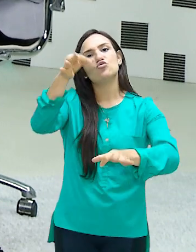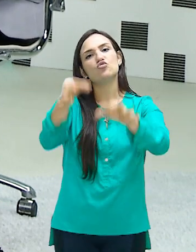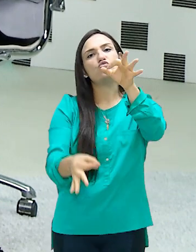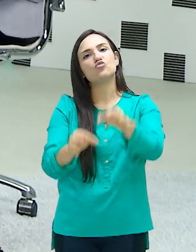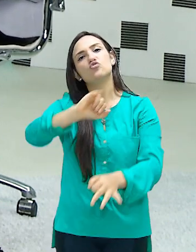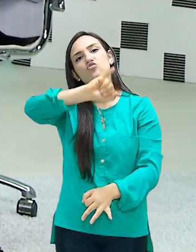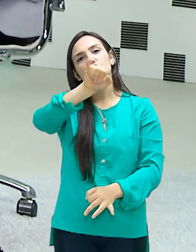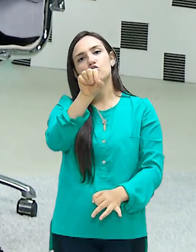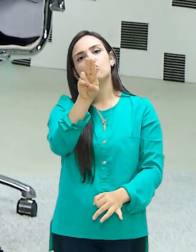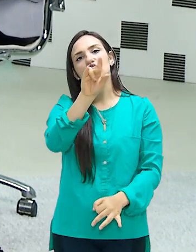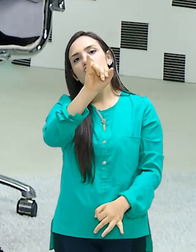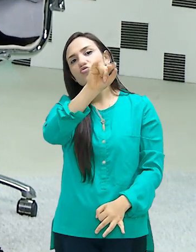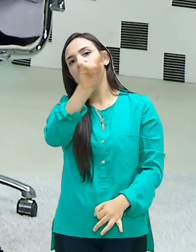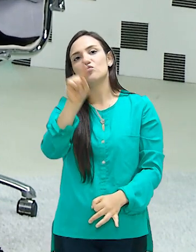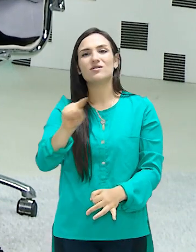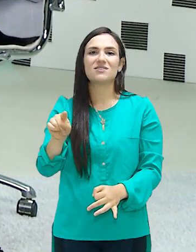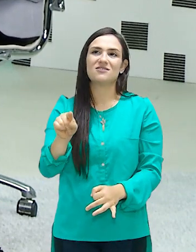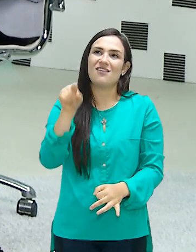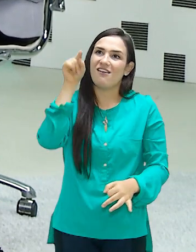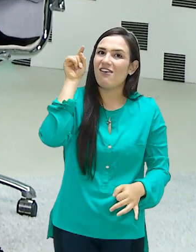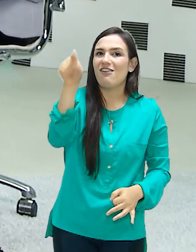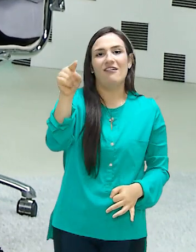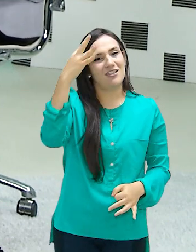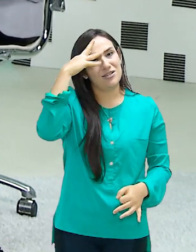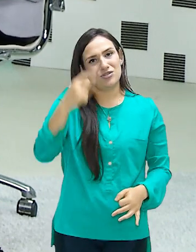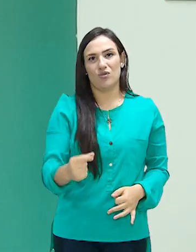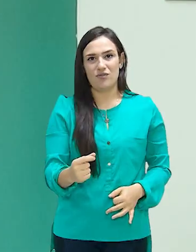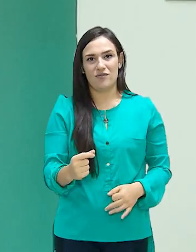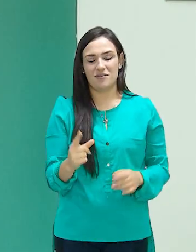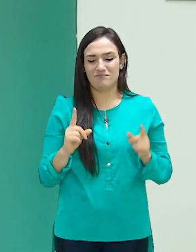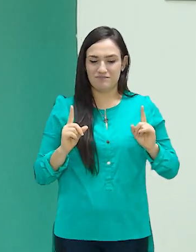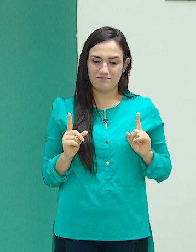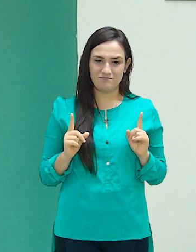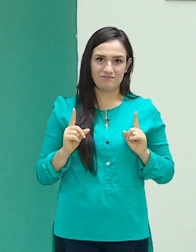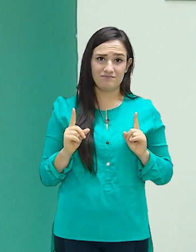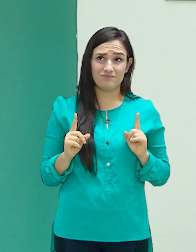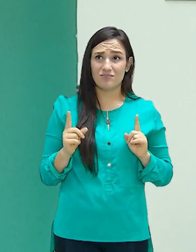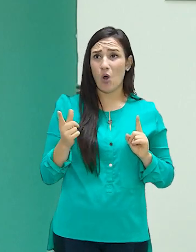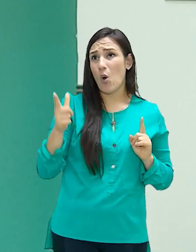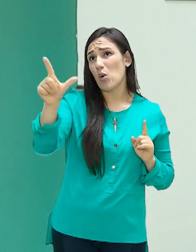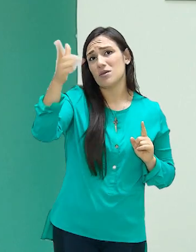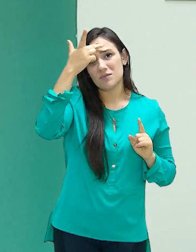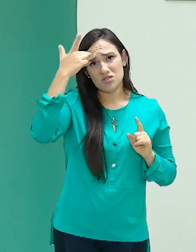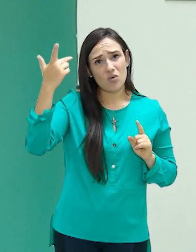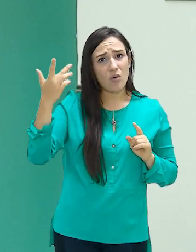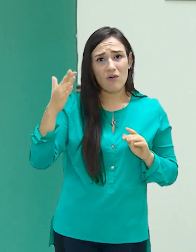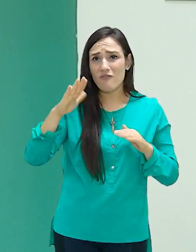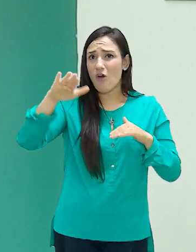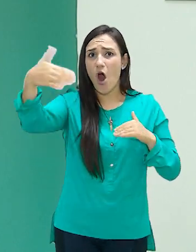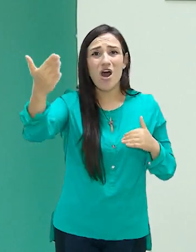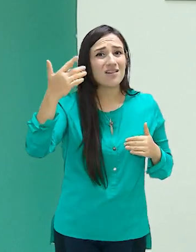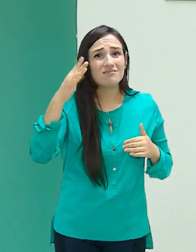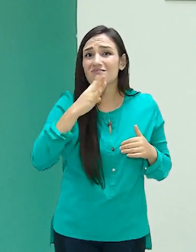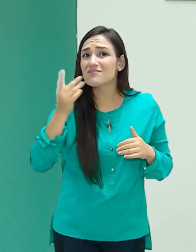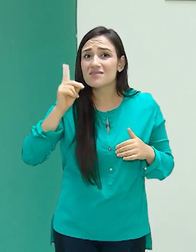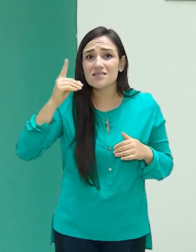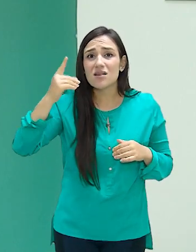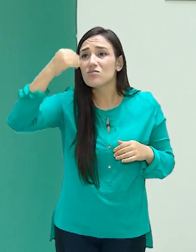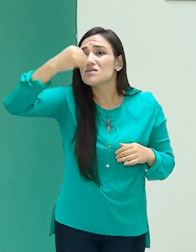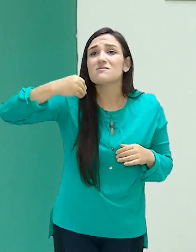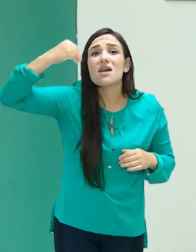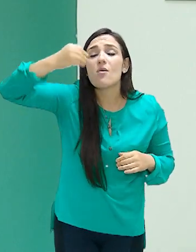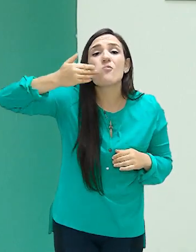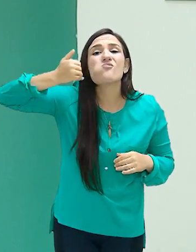daquela família. A situação deles real. Exatamente. Né? Decidir por eles, vai deixar um terceiro decidir. Então, por que